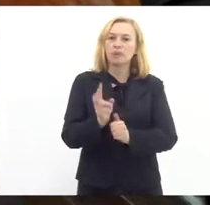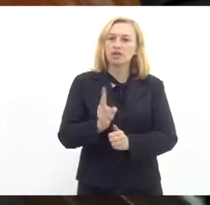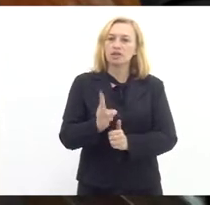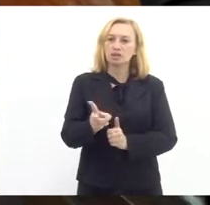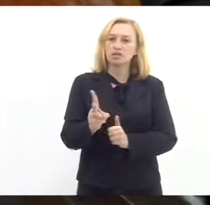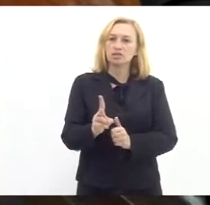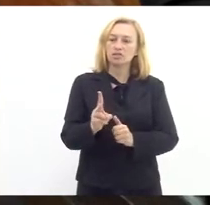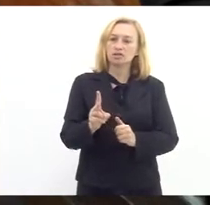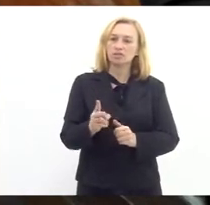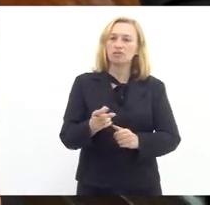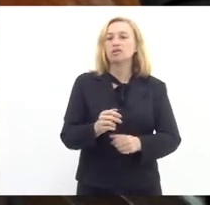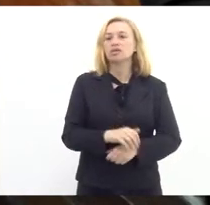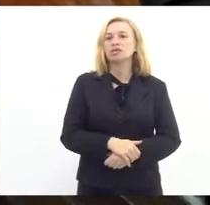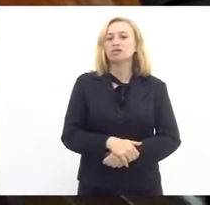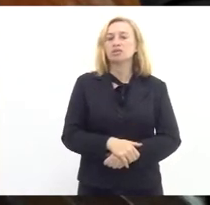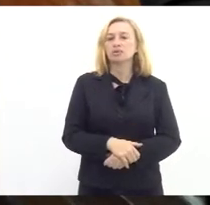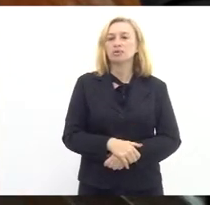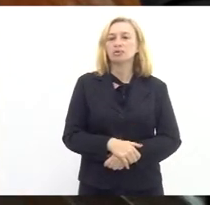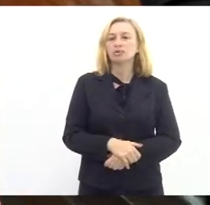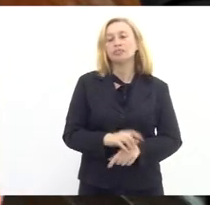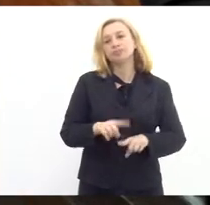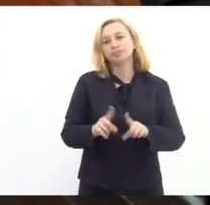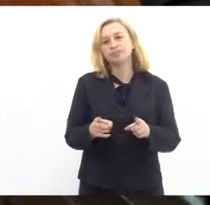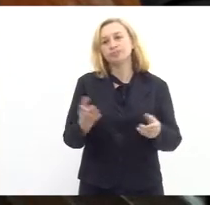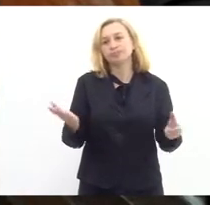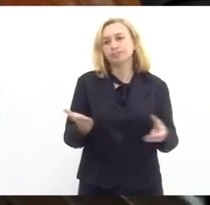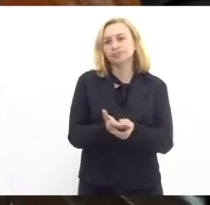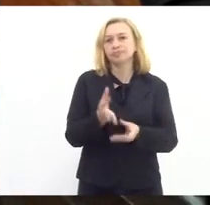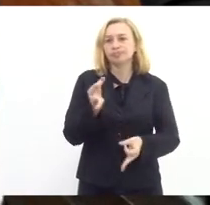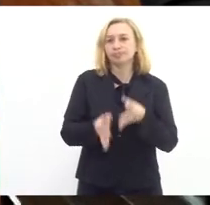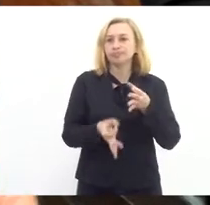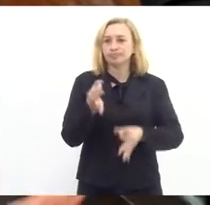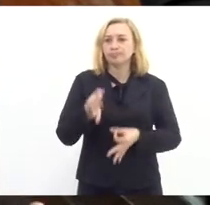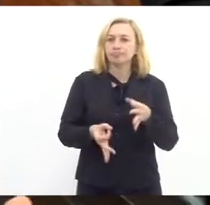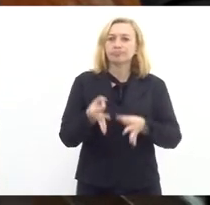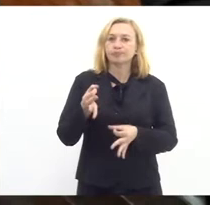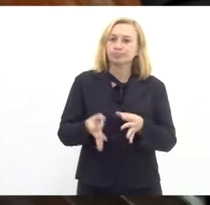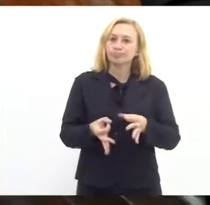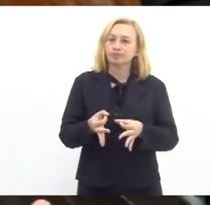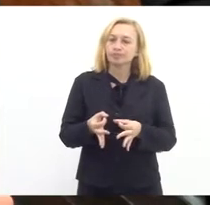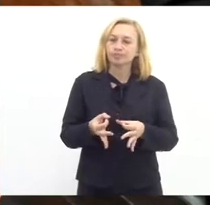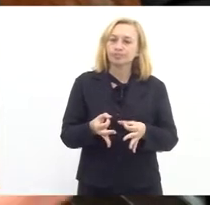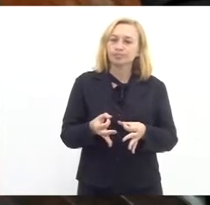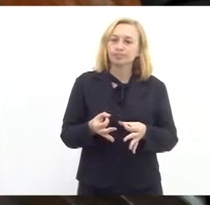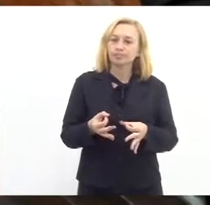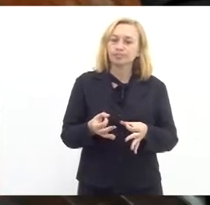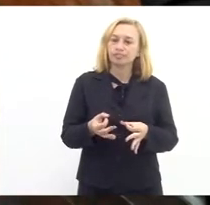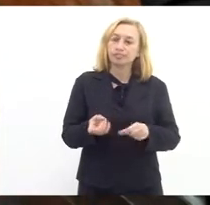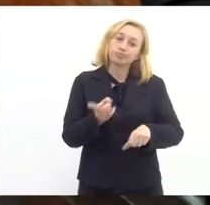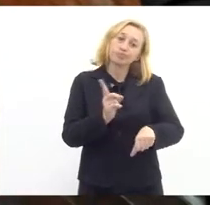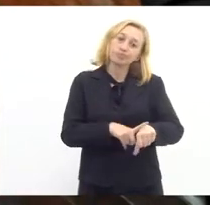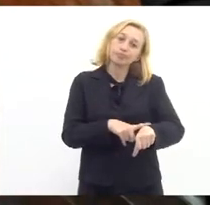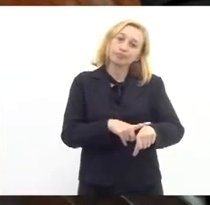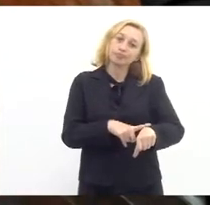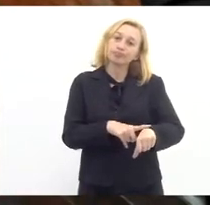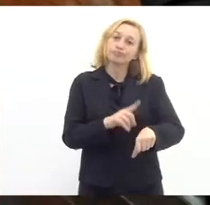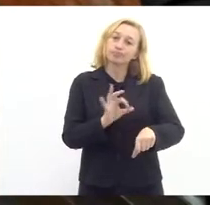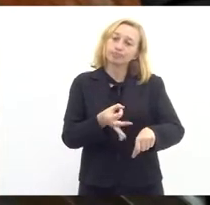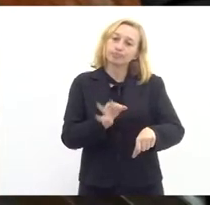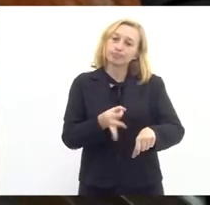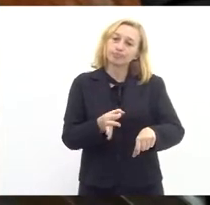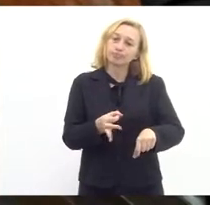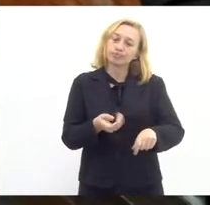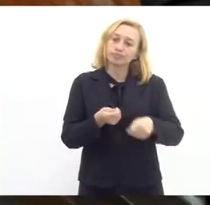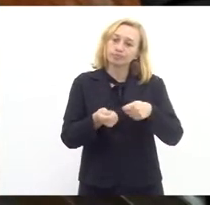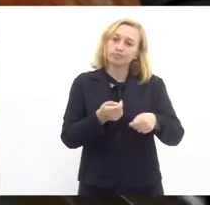com a Procuradoria-Geral do Estado, mas os processos judiciais têm vida própria, têm um tempo próprio, né? E a gente não tem controle sobre